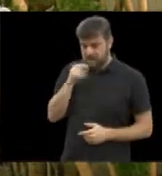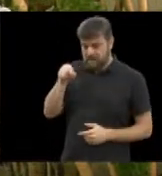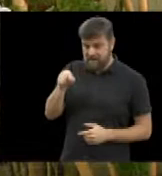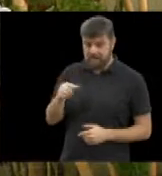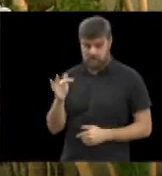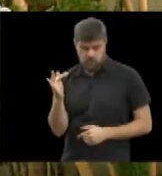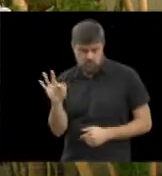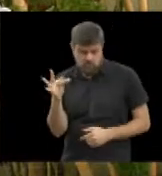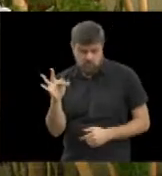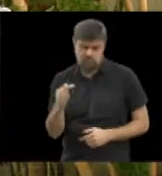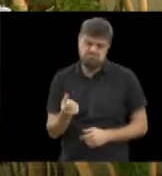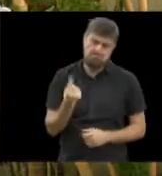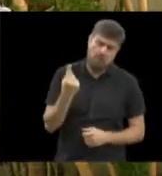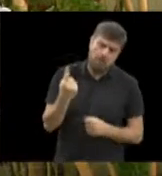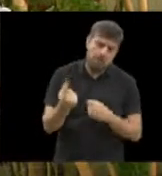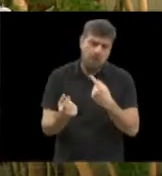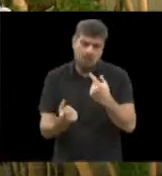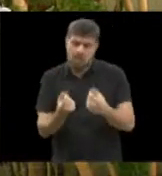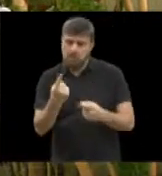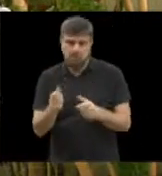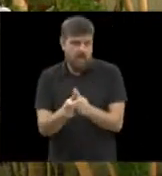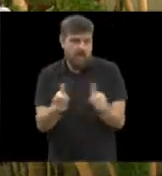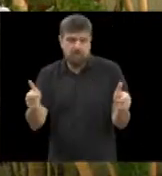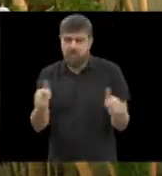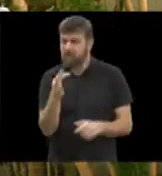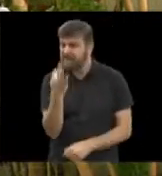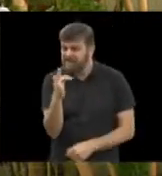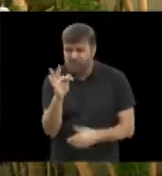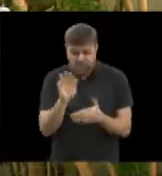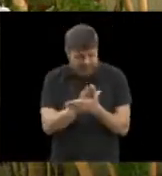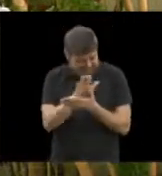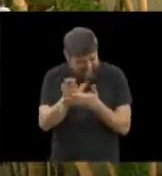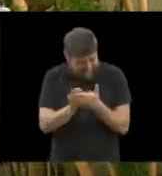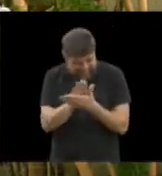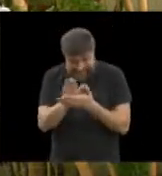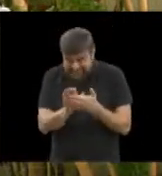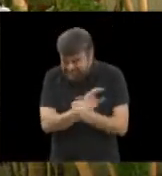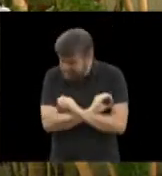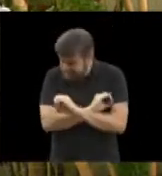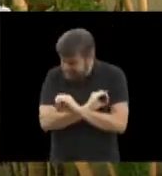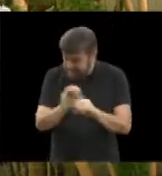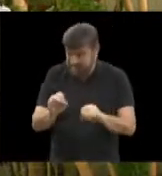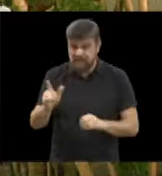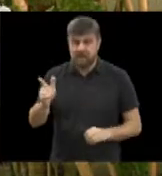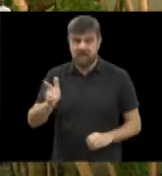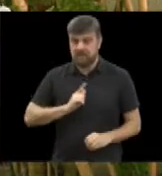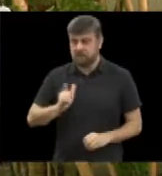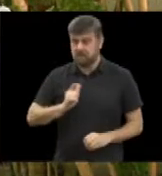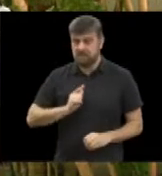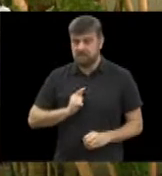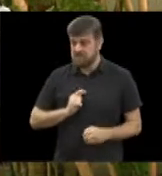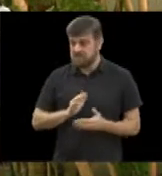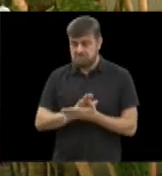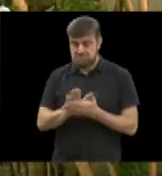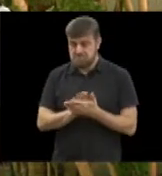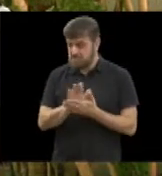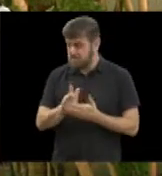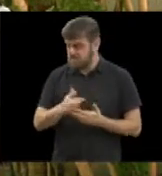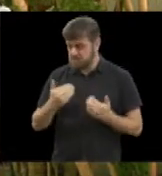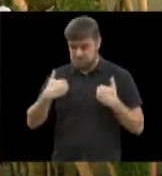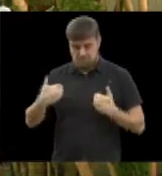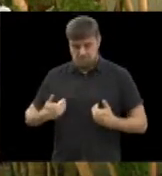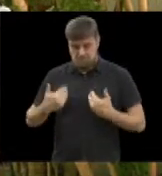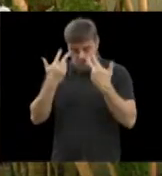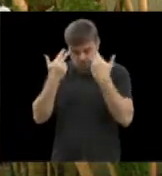o que é muito raro. A maioria dos pacientes não relatam nada, eles são portadores assintomáticos de algum